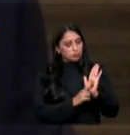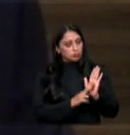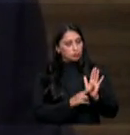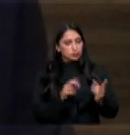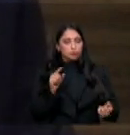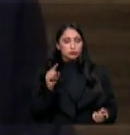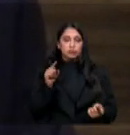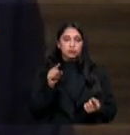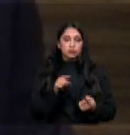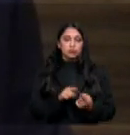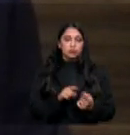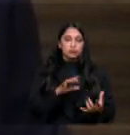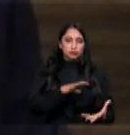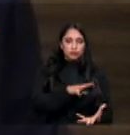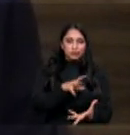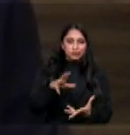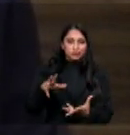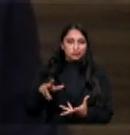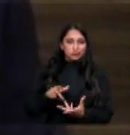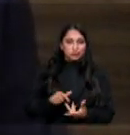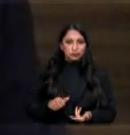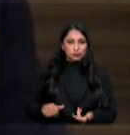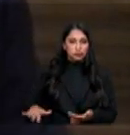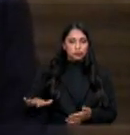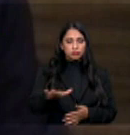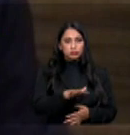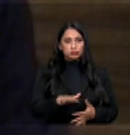metas globais de segurança do